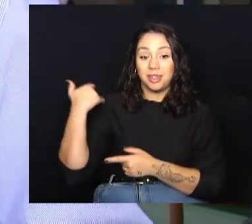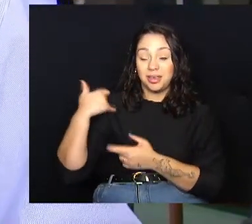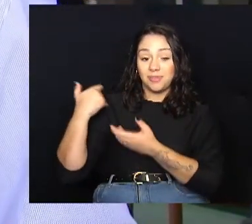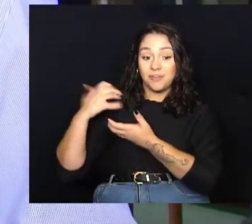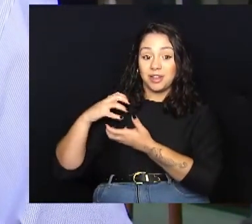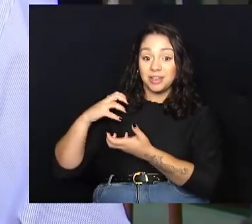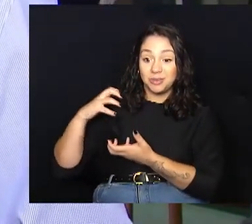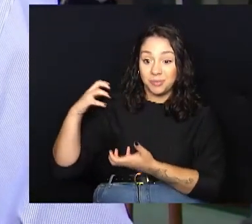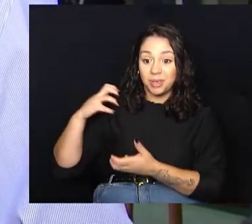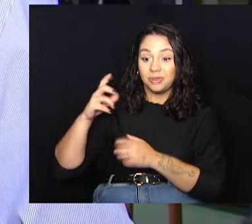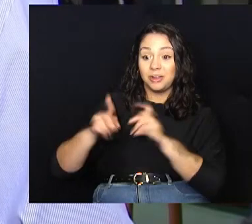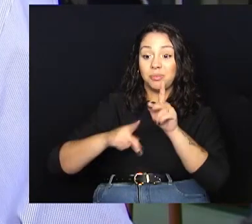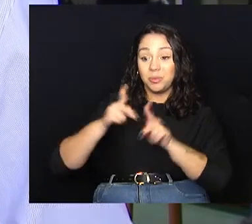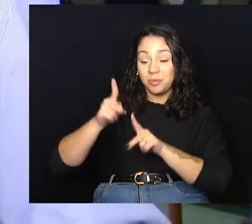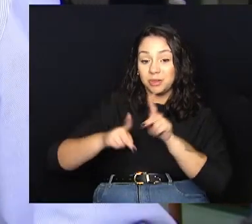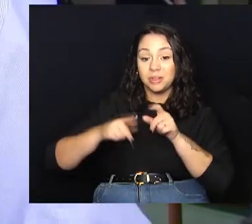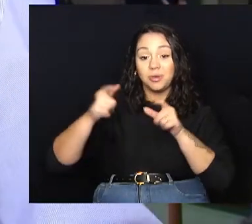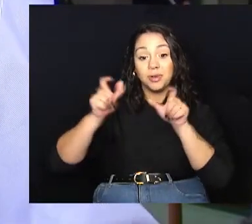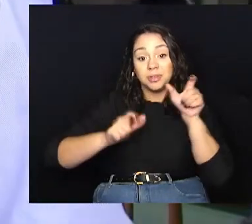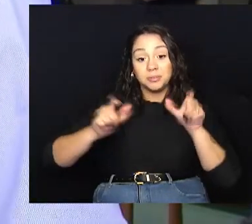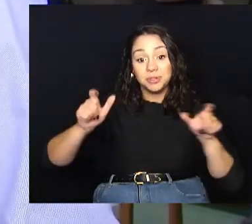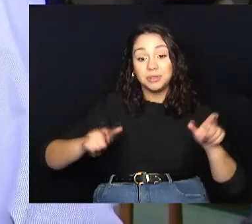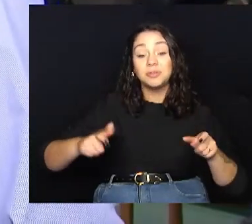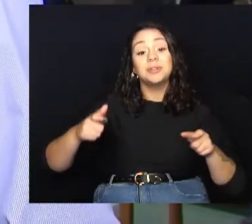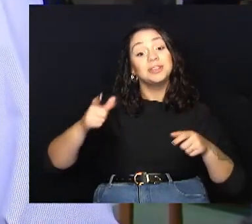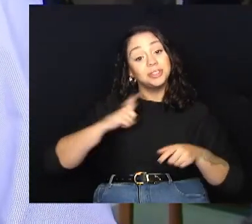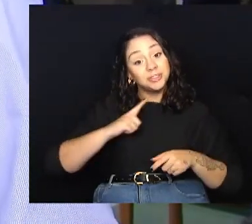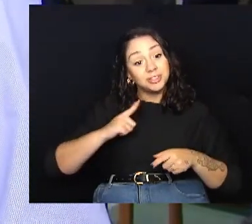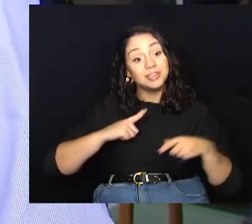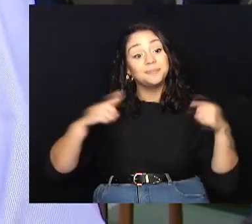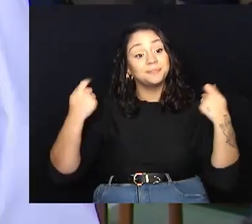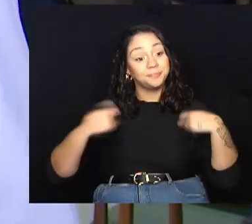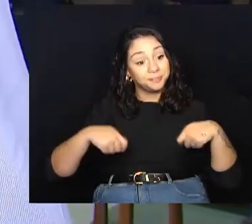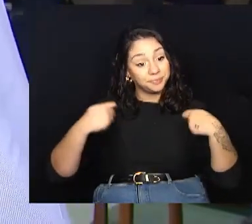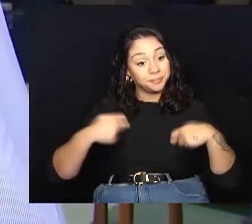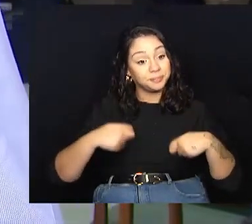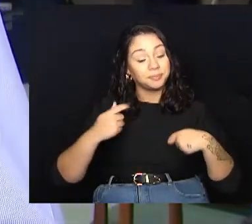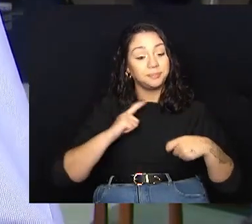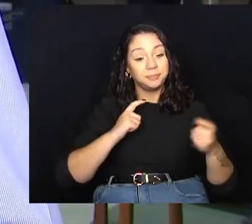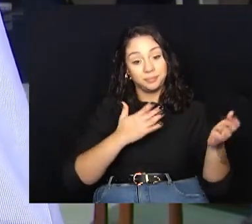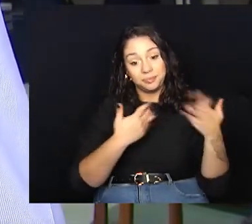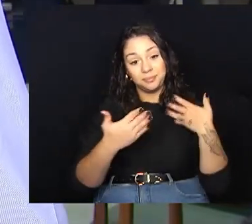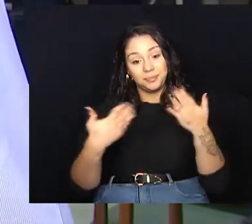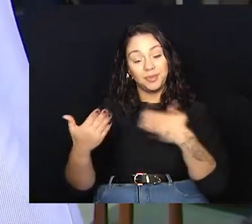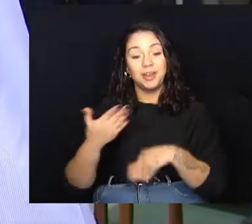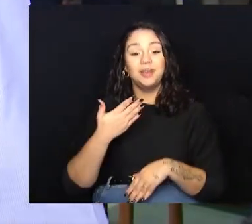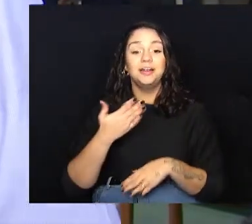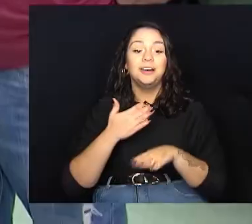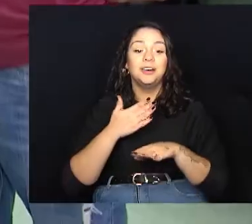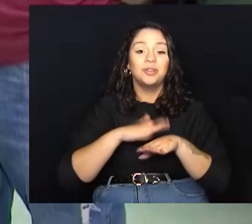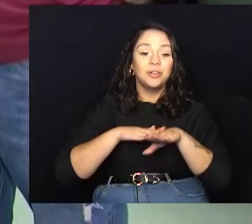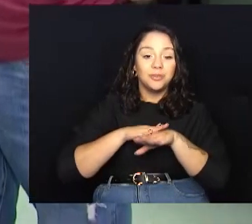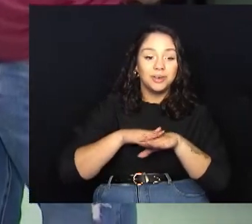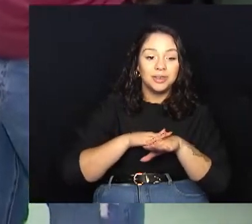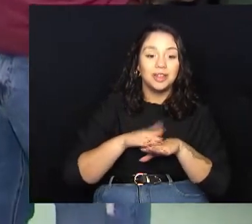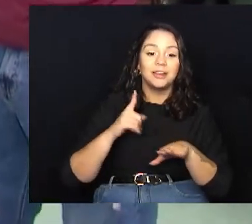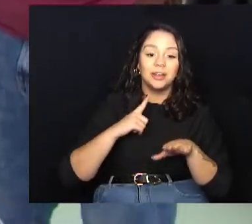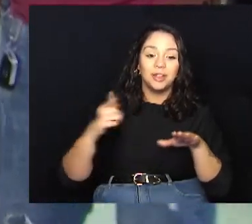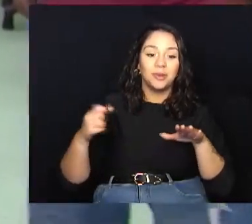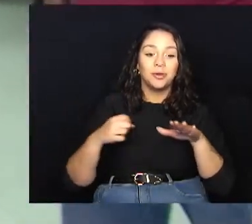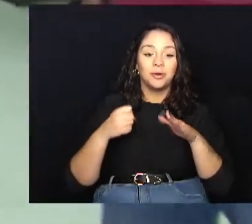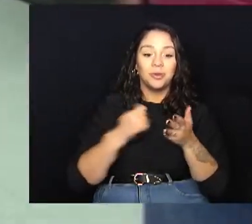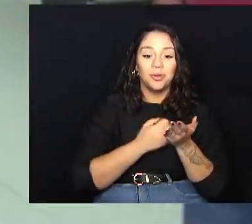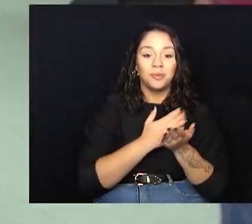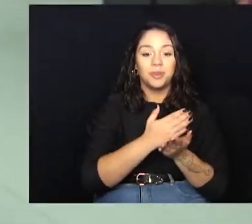de que as pessoas tinham essa necessidade de estarem conversando então eles levaram isso para dentro do supermercado a empresa